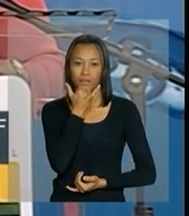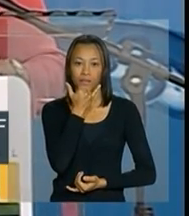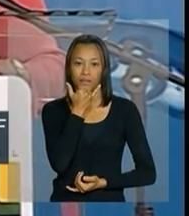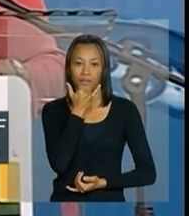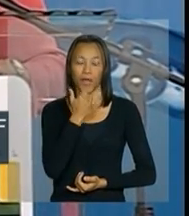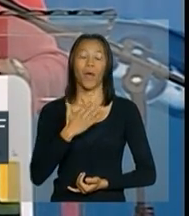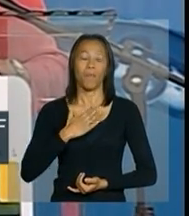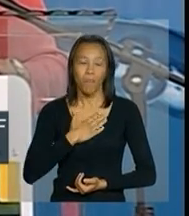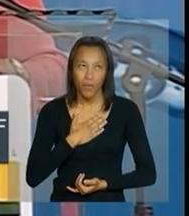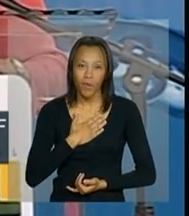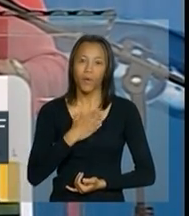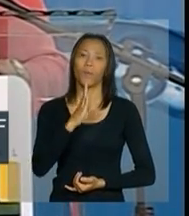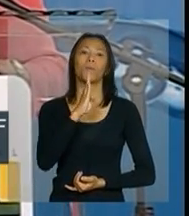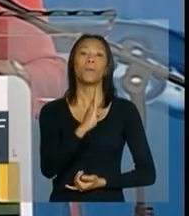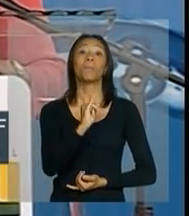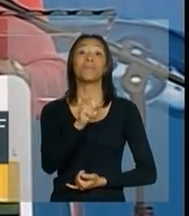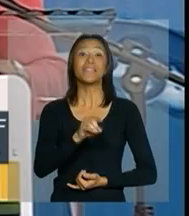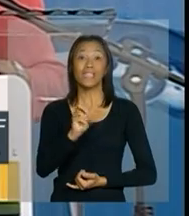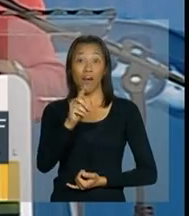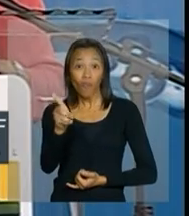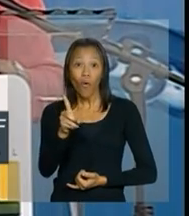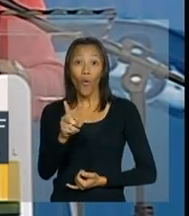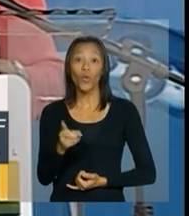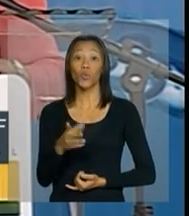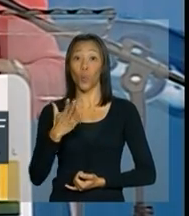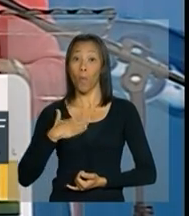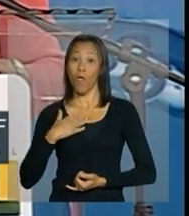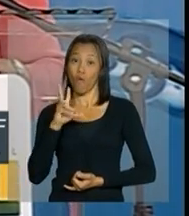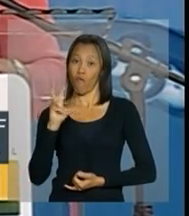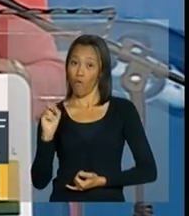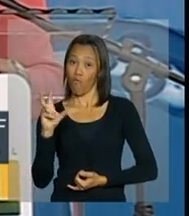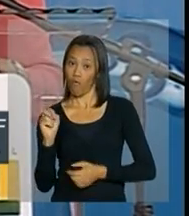meu bisavô por parte do meu avô.